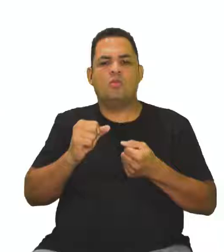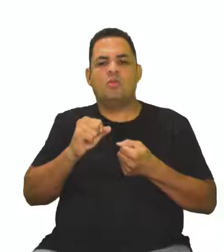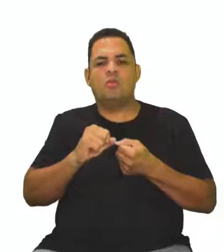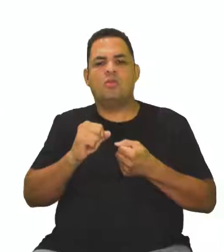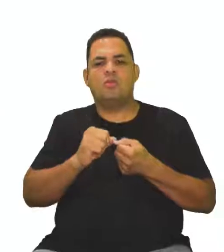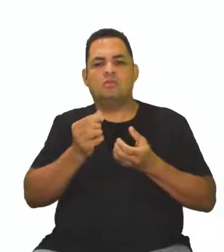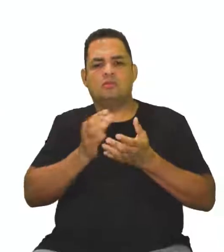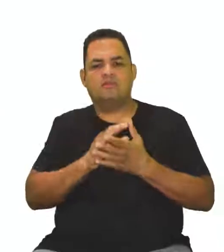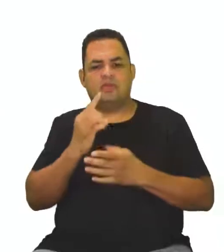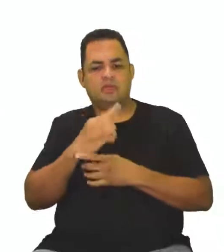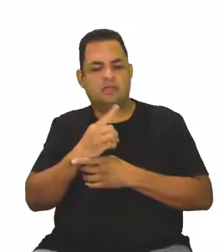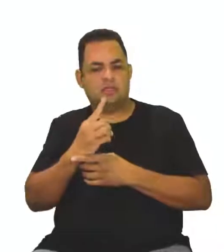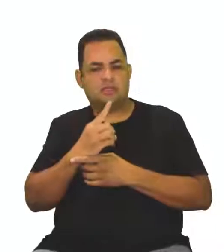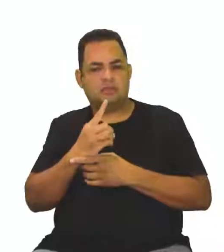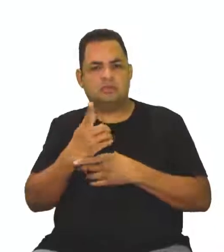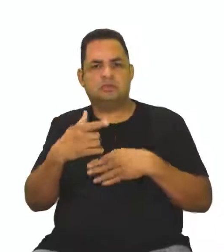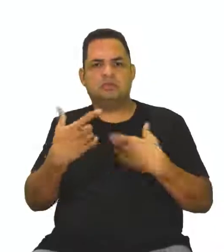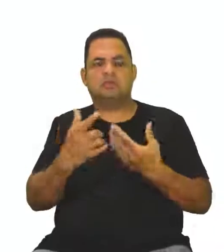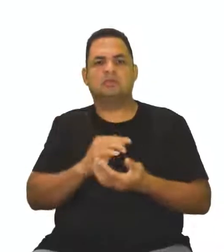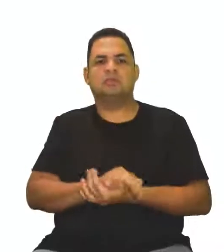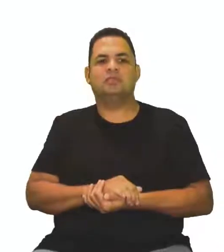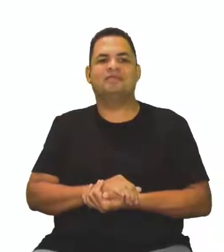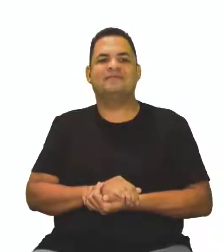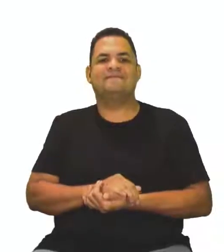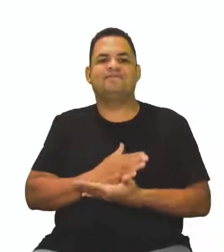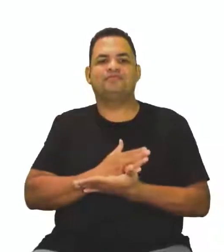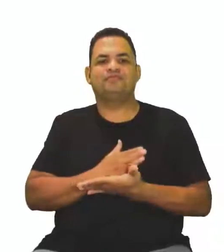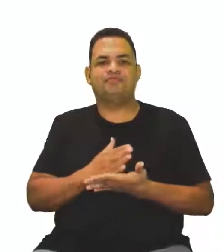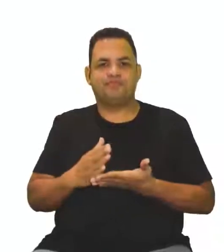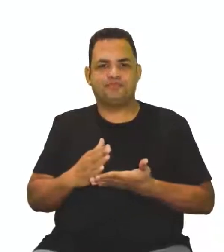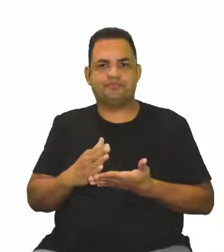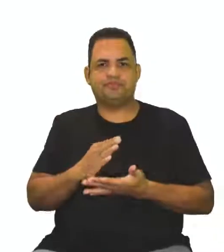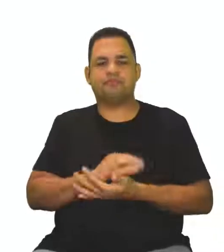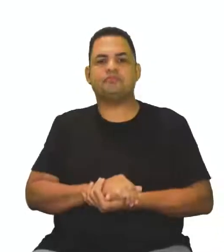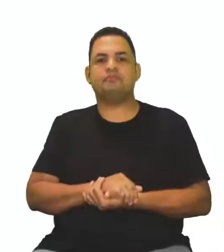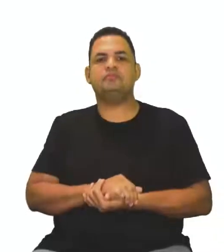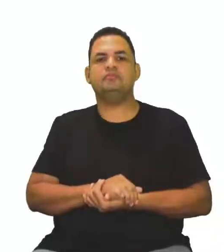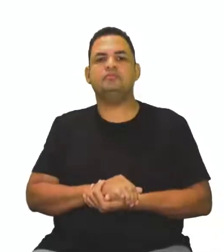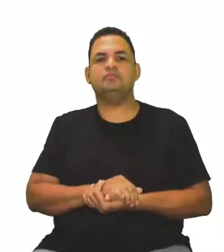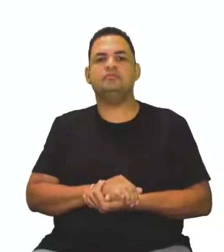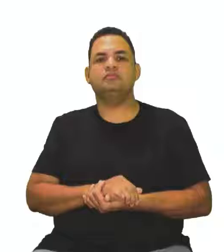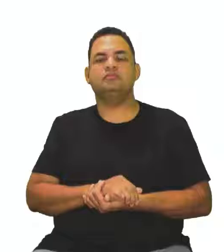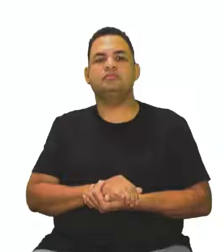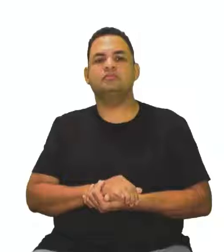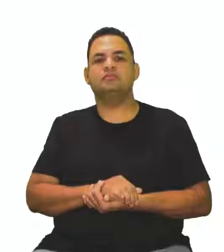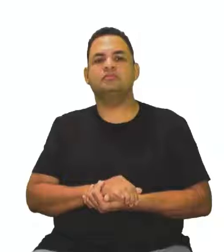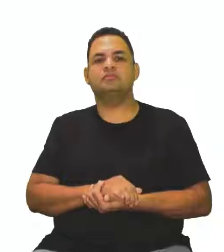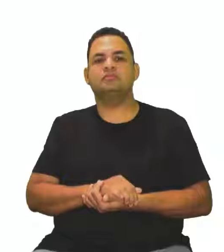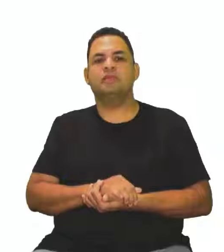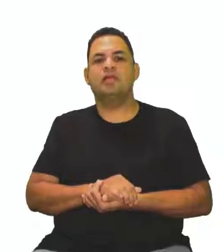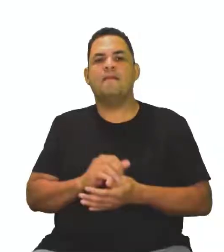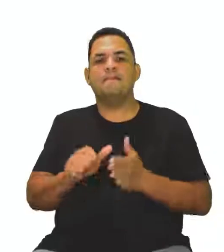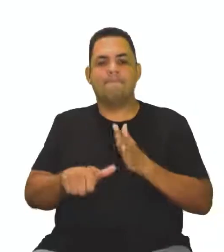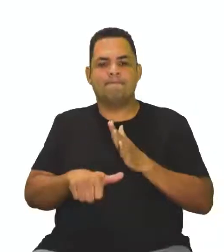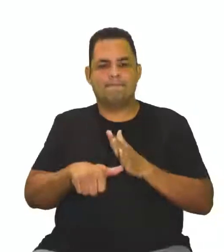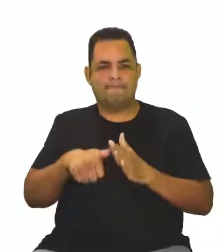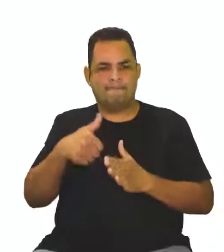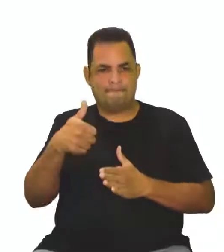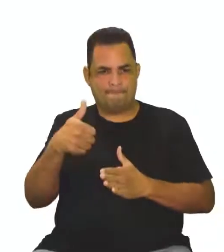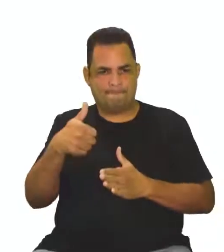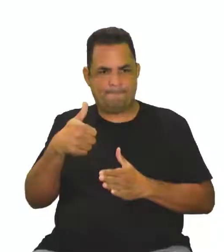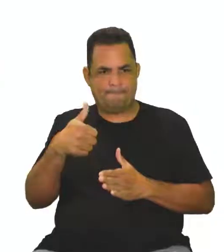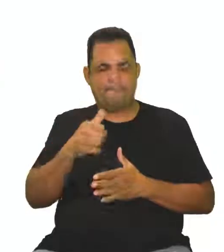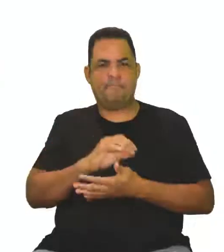da medida, tá bom? Bom, vamos começar aí pelos nossos instrumentos de medida. O primeiro que a gente vai